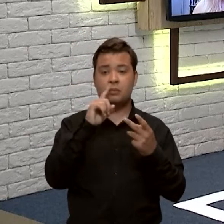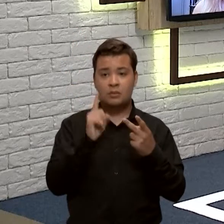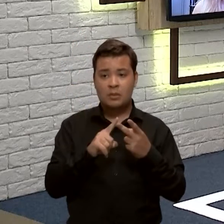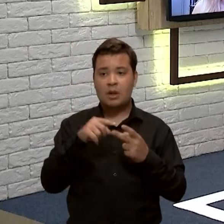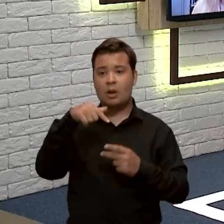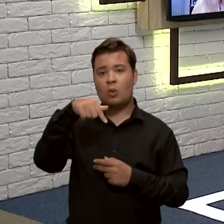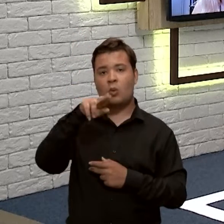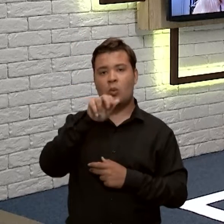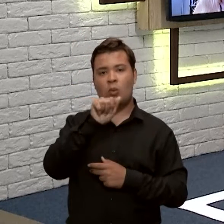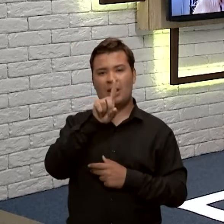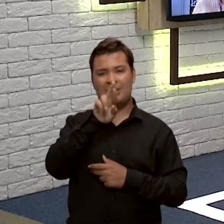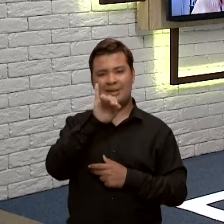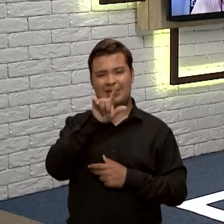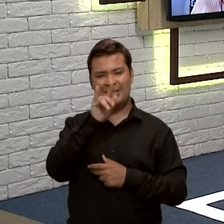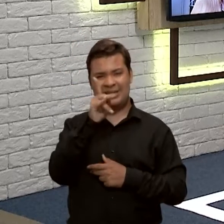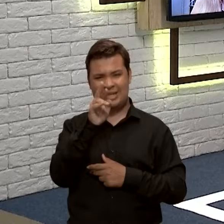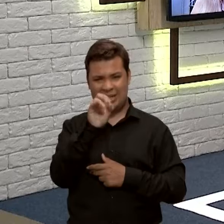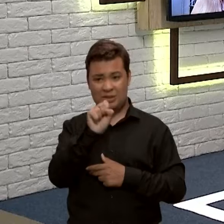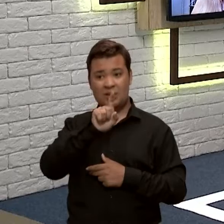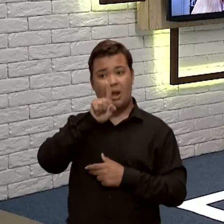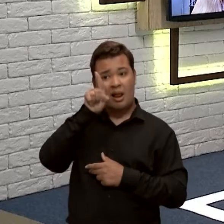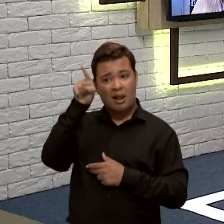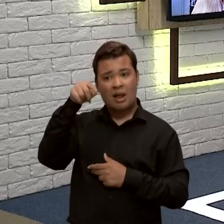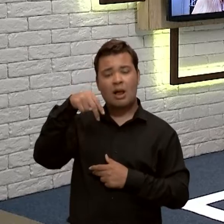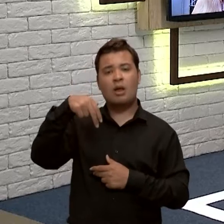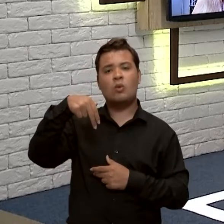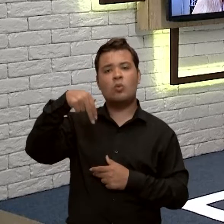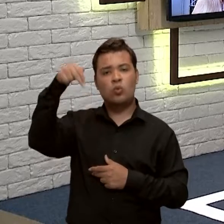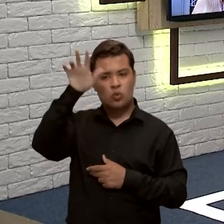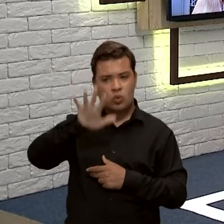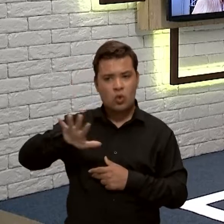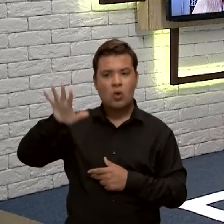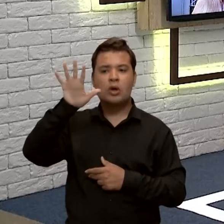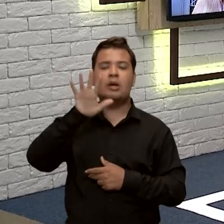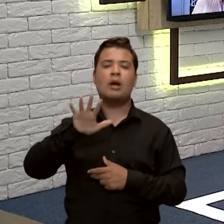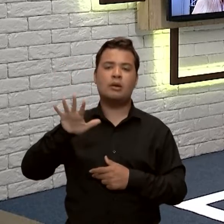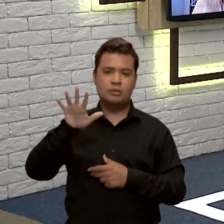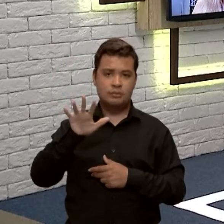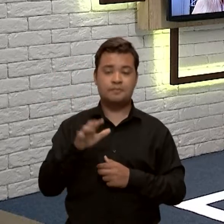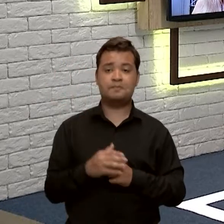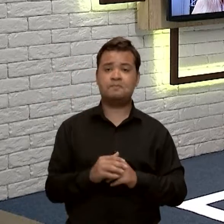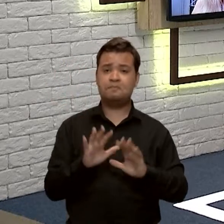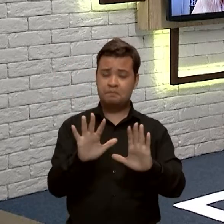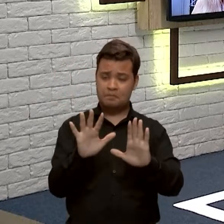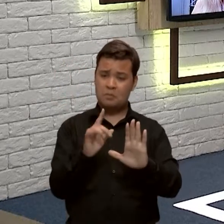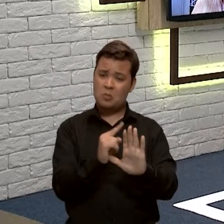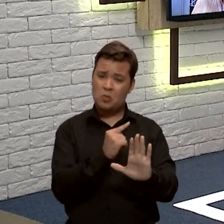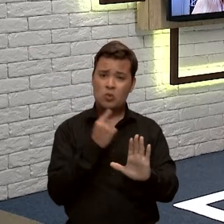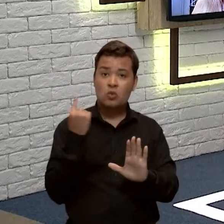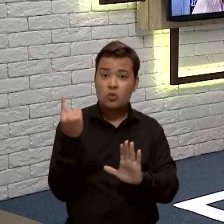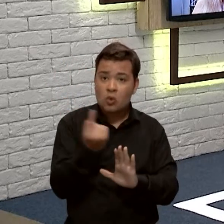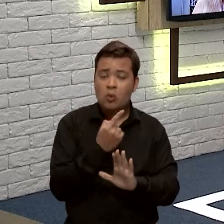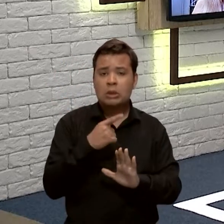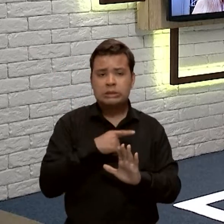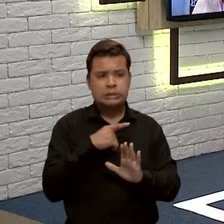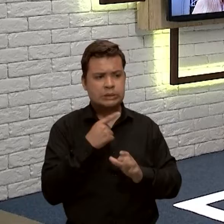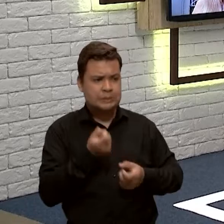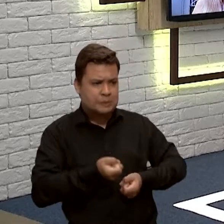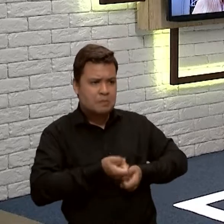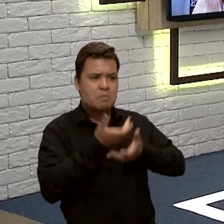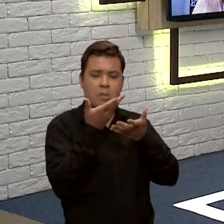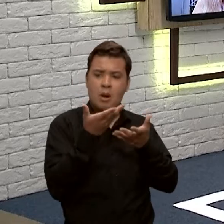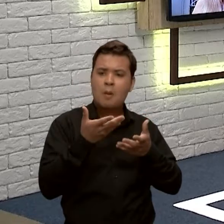quadrilheiros do Nordeste fazem isso. Então, nós que ainda temos manifestações populares de cultura, como